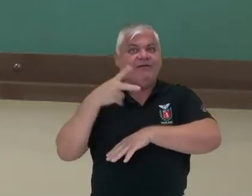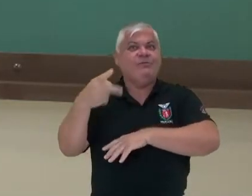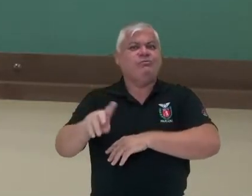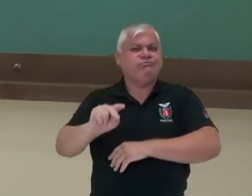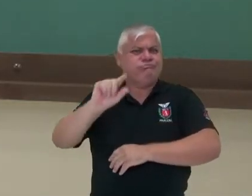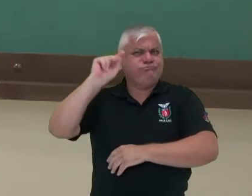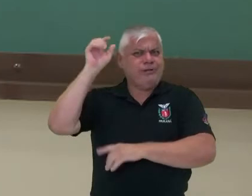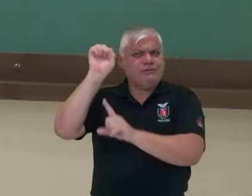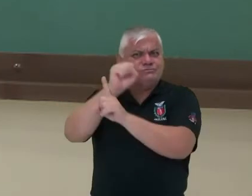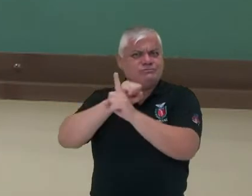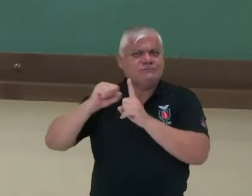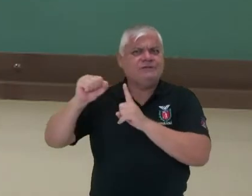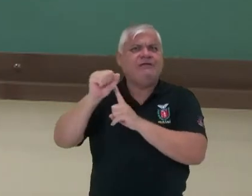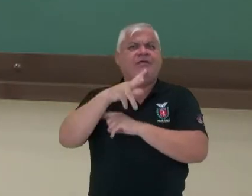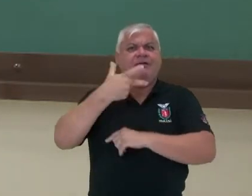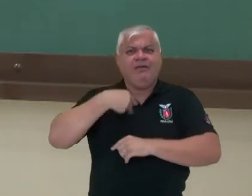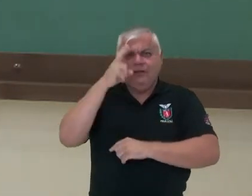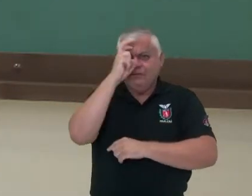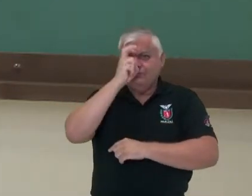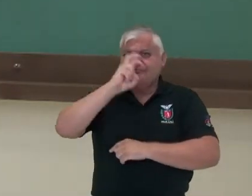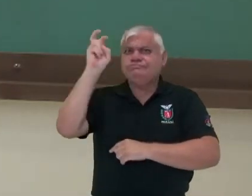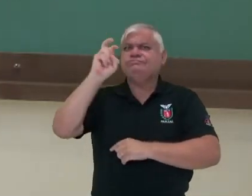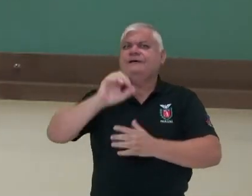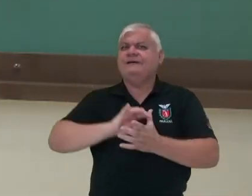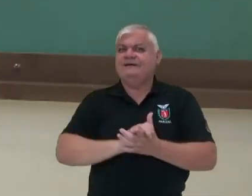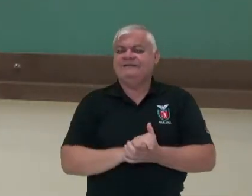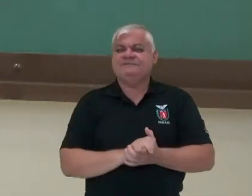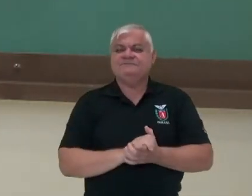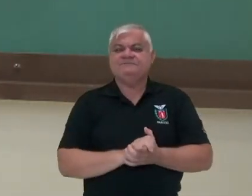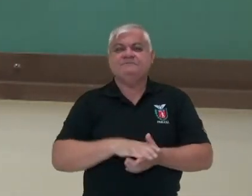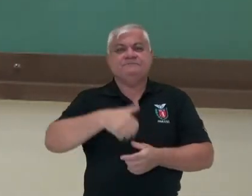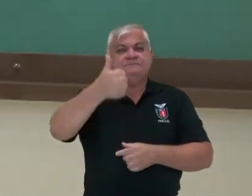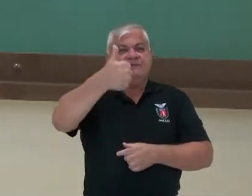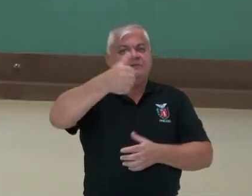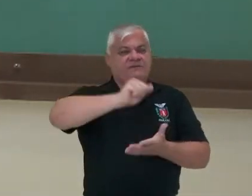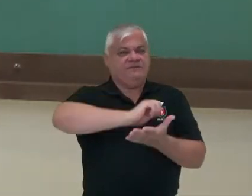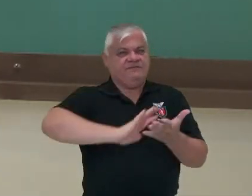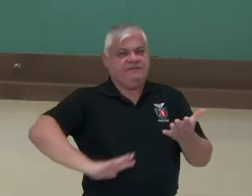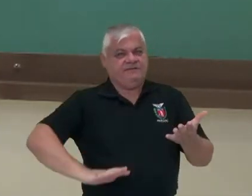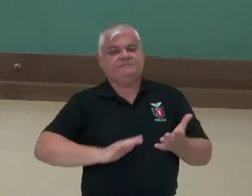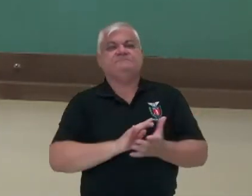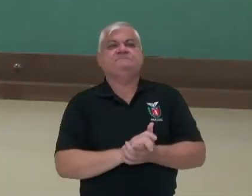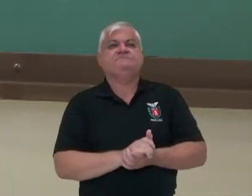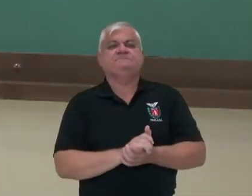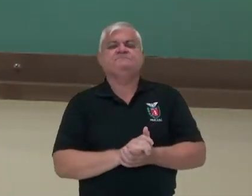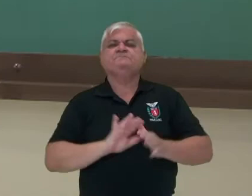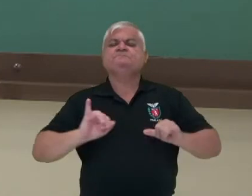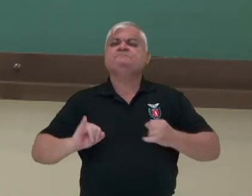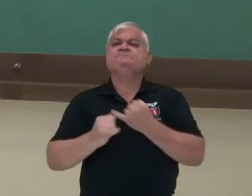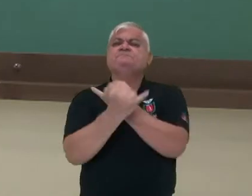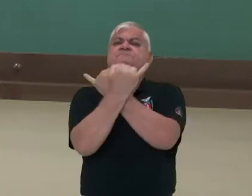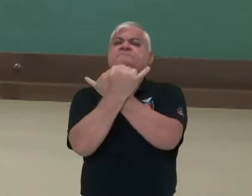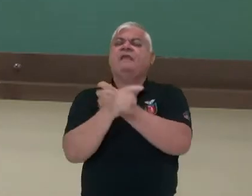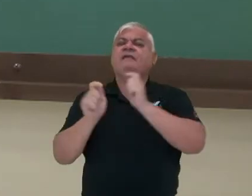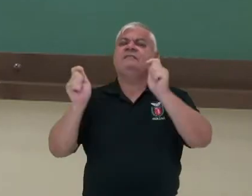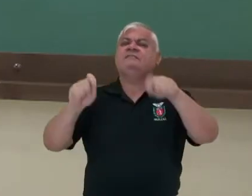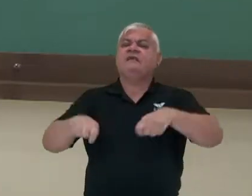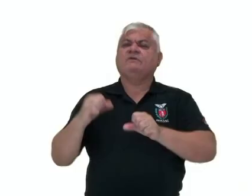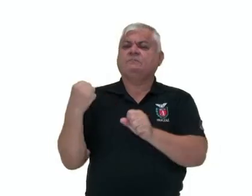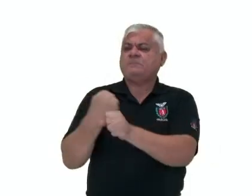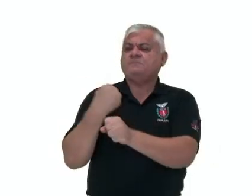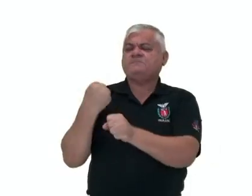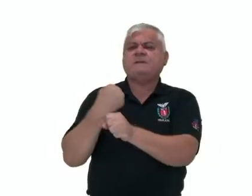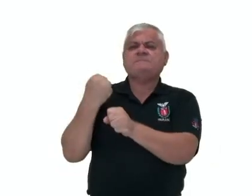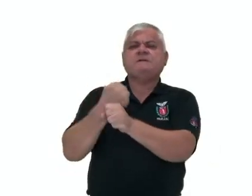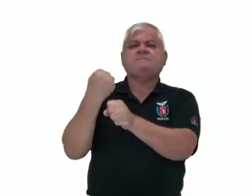sociedade complexa e sofisticada, né? Vamos para nossa atividade. Os Incas foram capazes de construir um